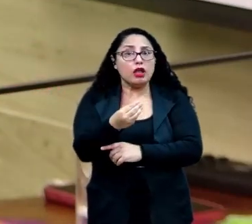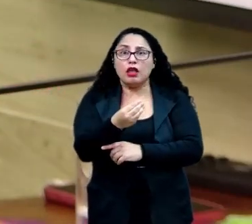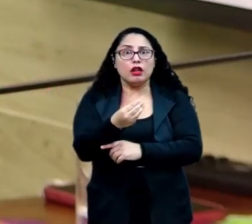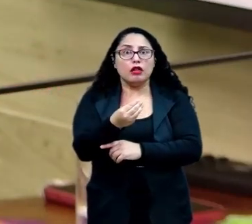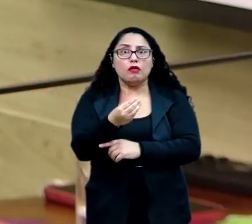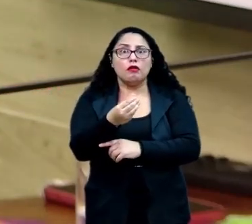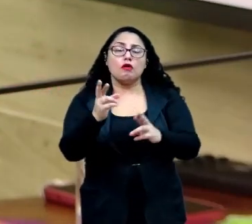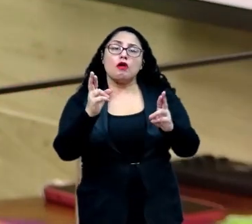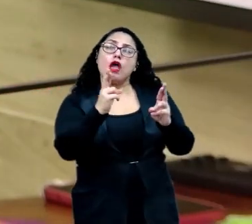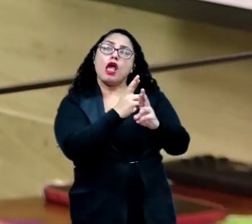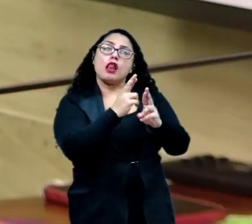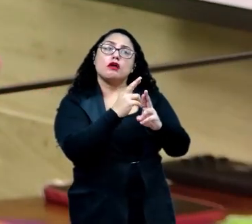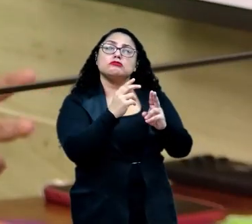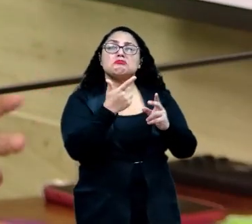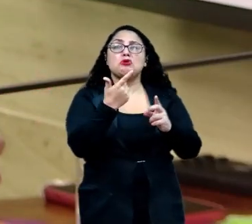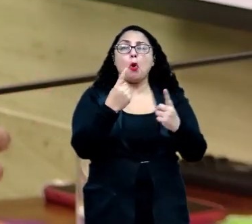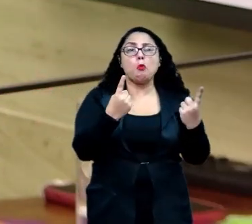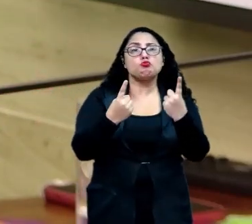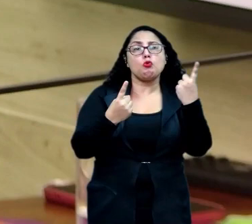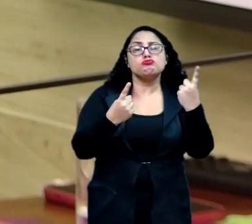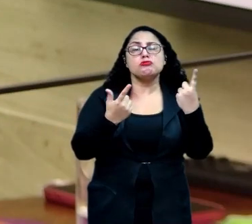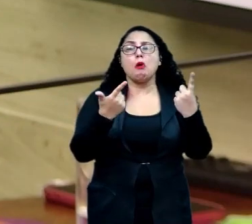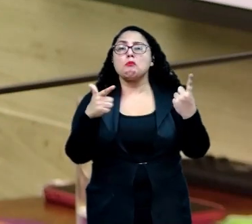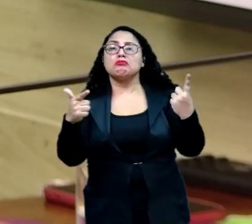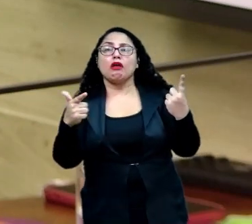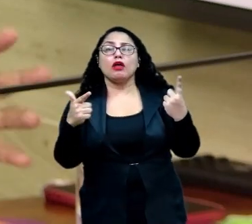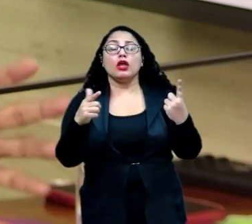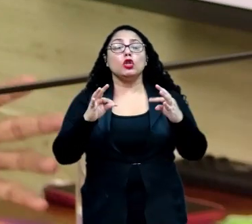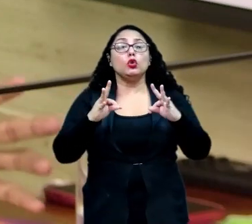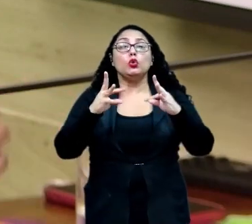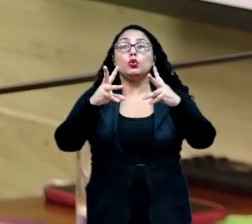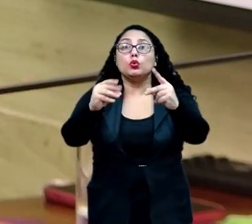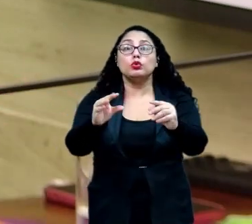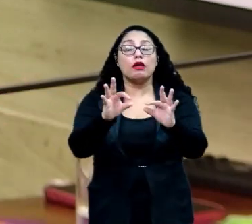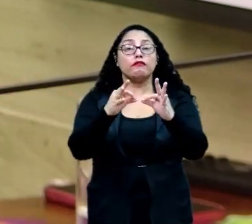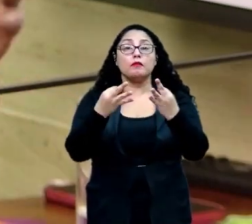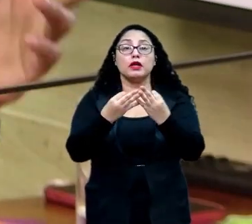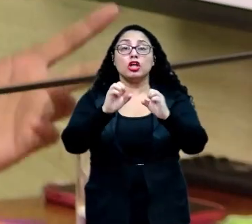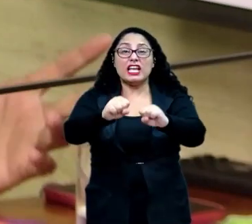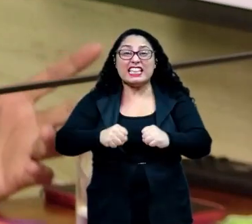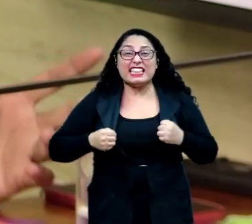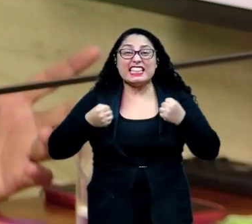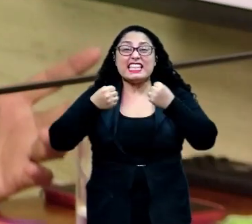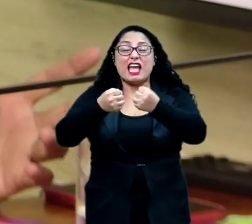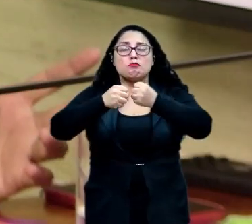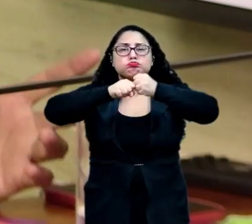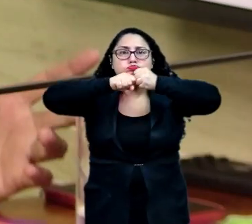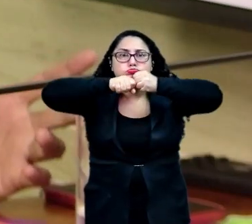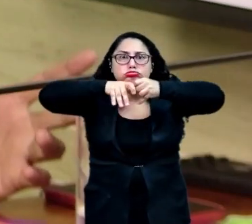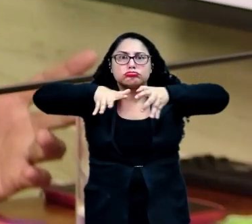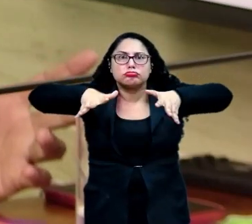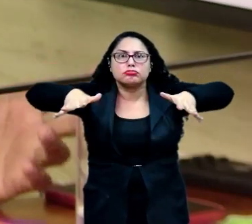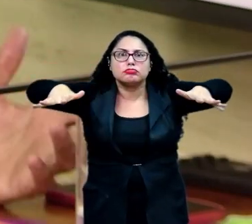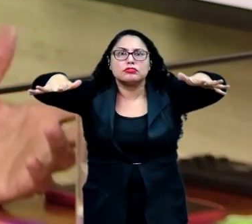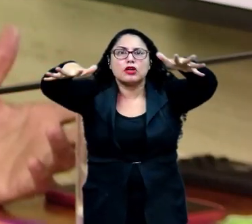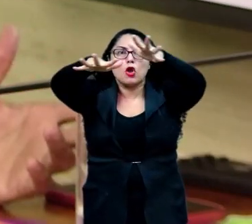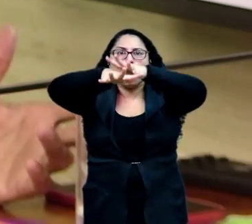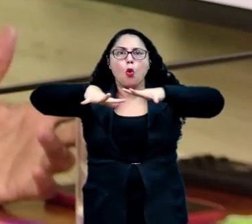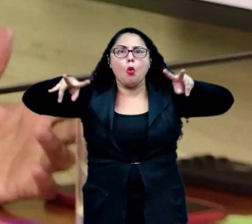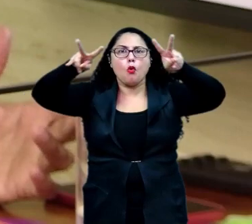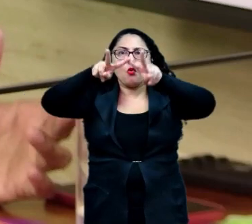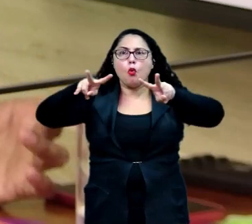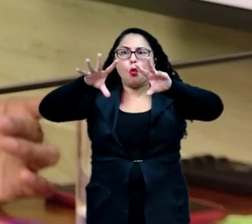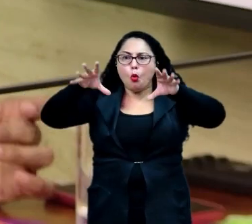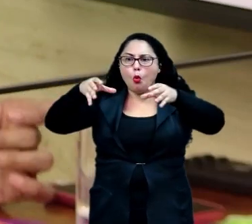um relacionamento ou não, sem relacionamento ou não, tudo isso é família. A gente defende a amplitude desse olhar do conjunto